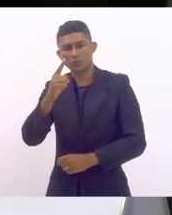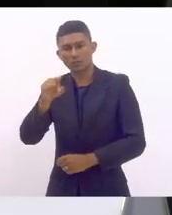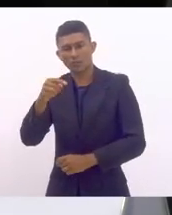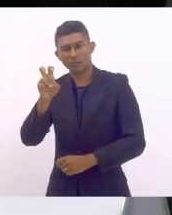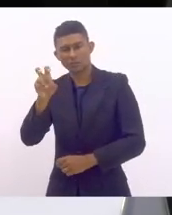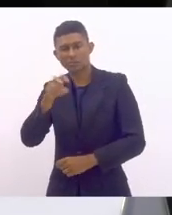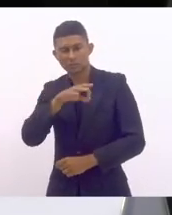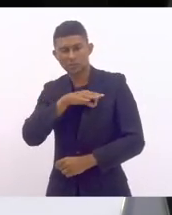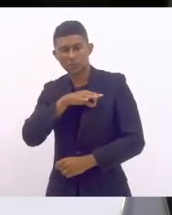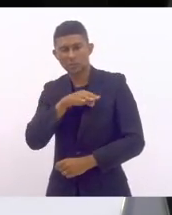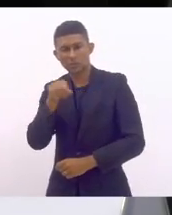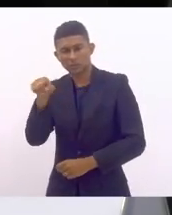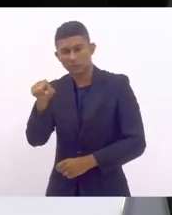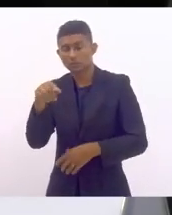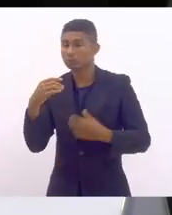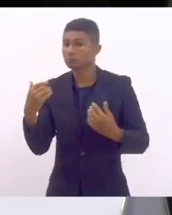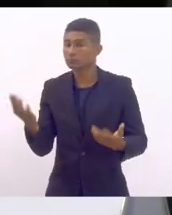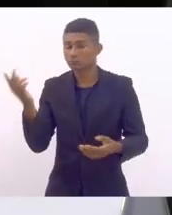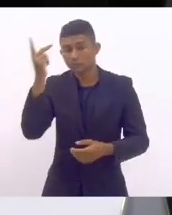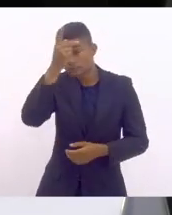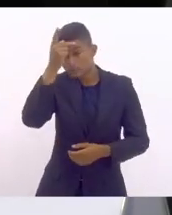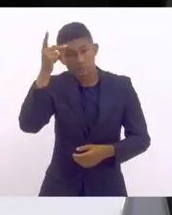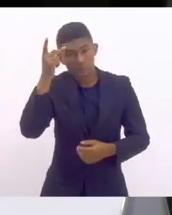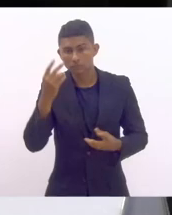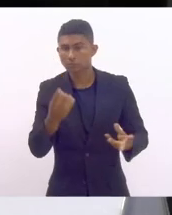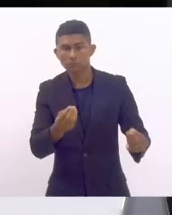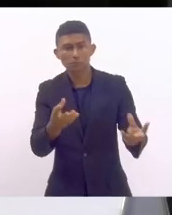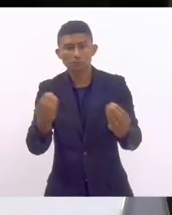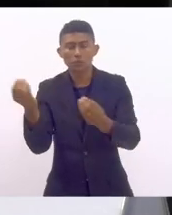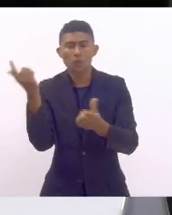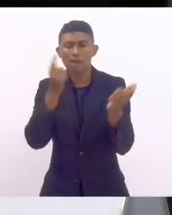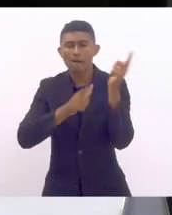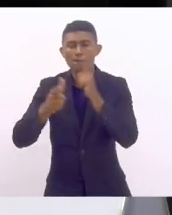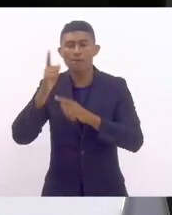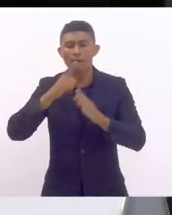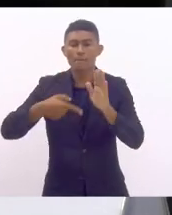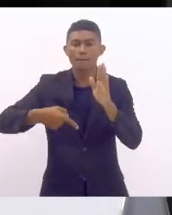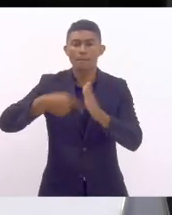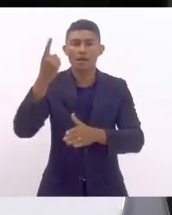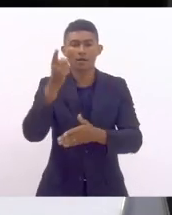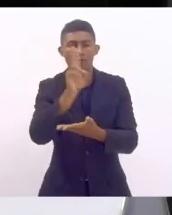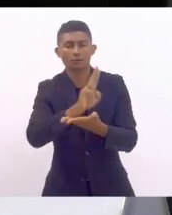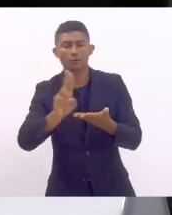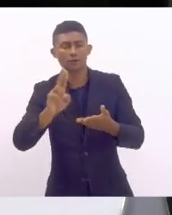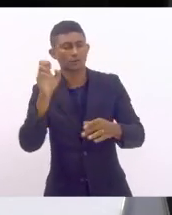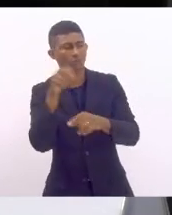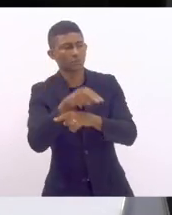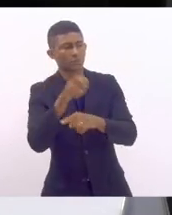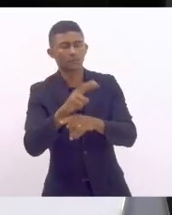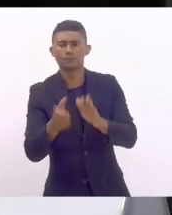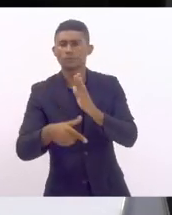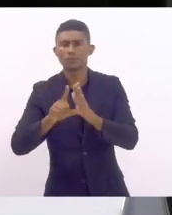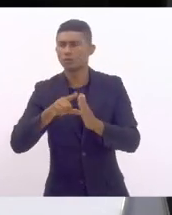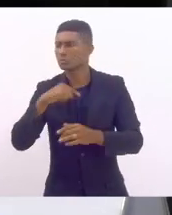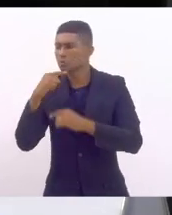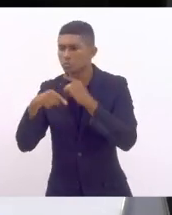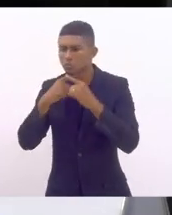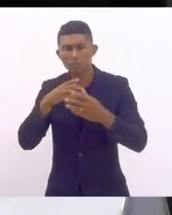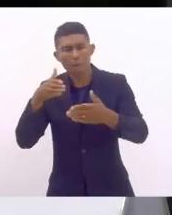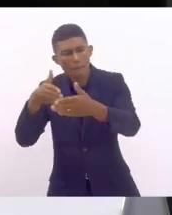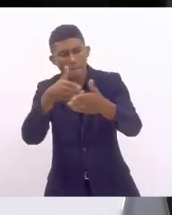uma quantidade enorme de pessoas com tendo acesso pela primeira vez pessoas que antes não tinham acesso então